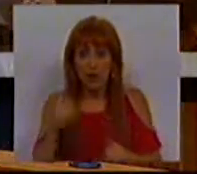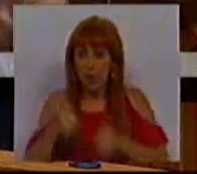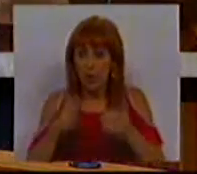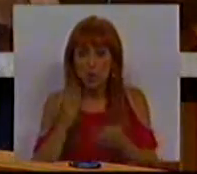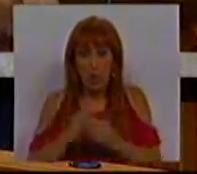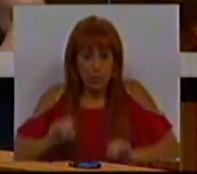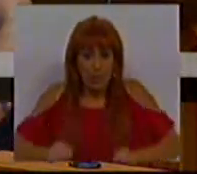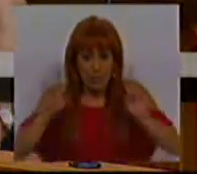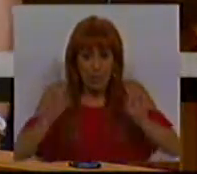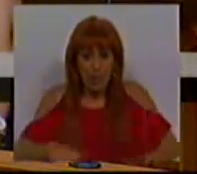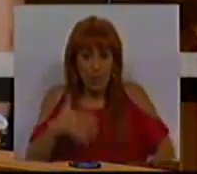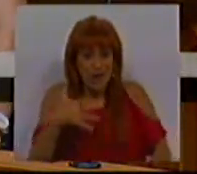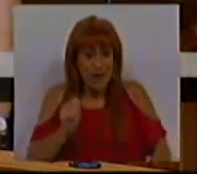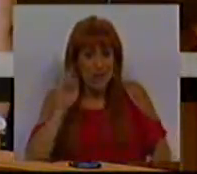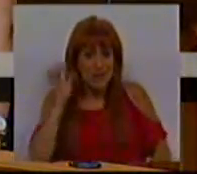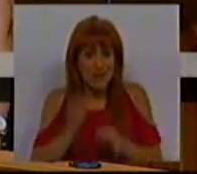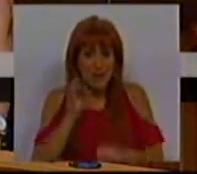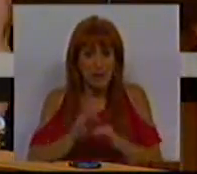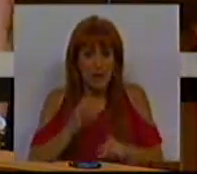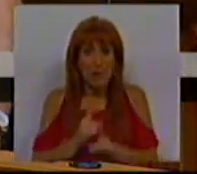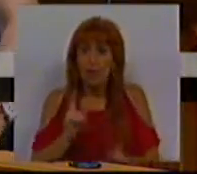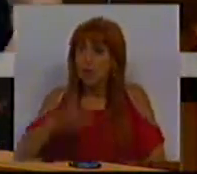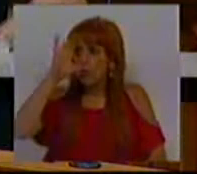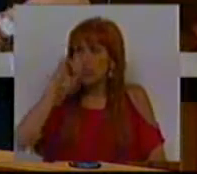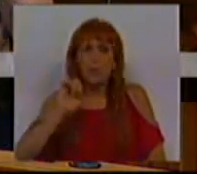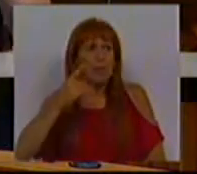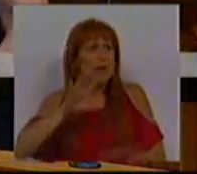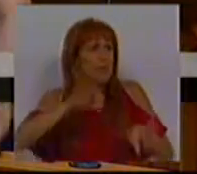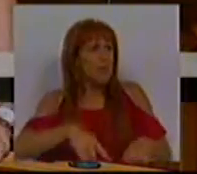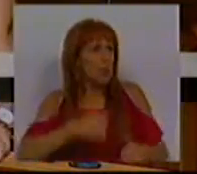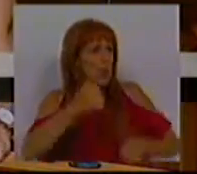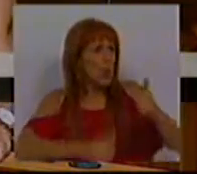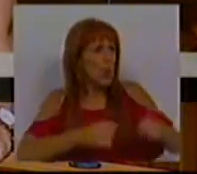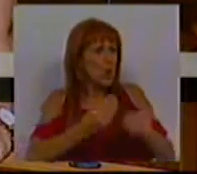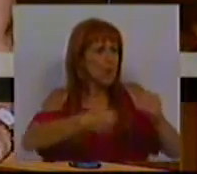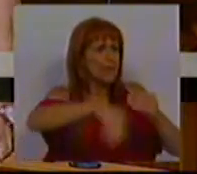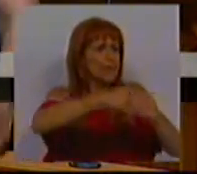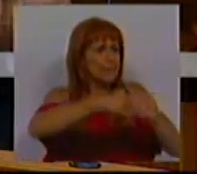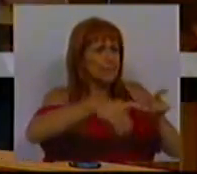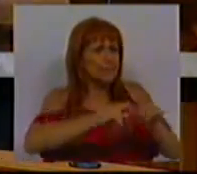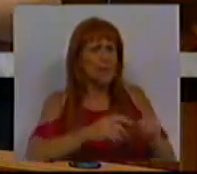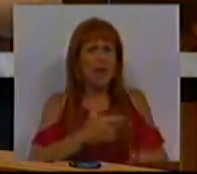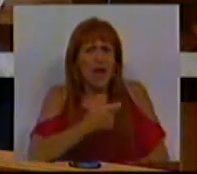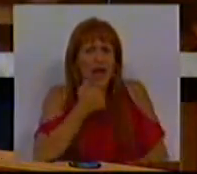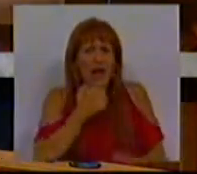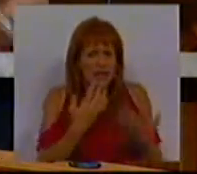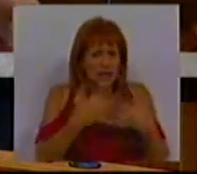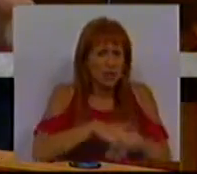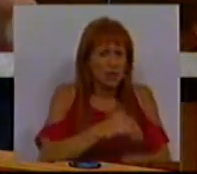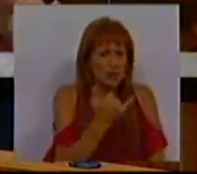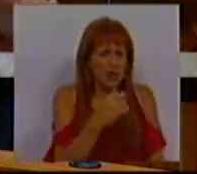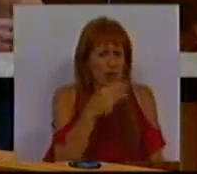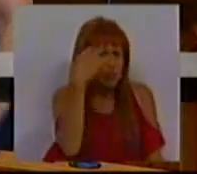teve início a 15 de setembro, porque foi preciso que o Governo primeiro terminasse o concurso extraordinário, que apenas integrou